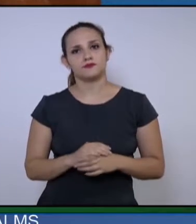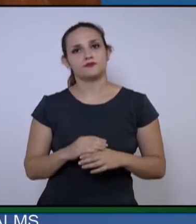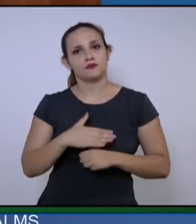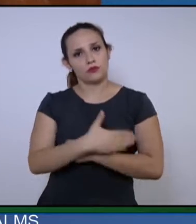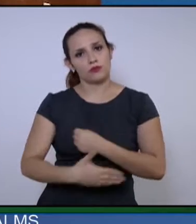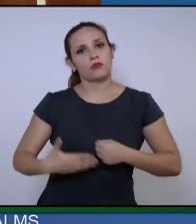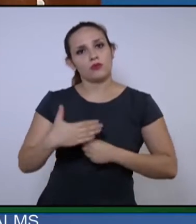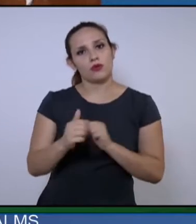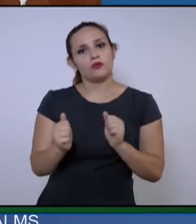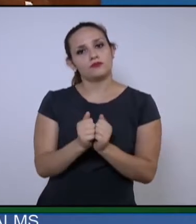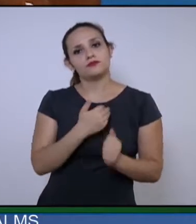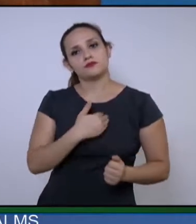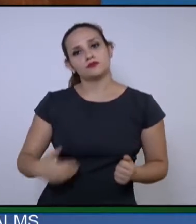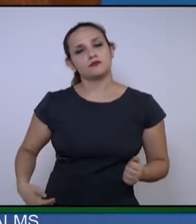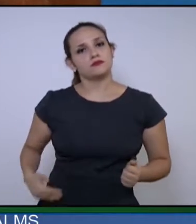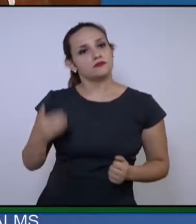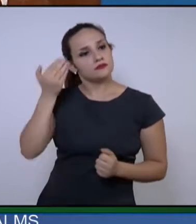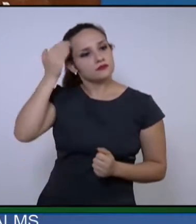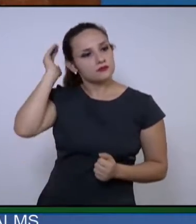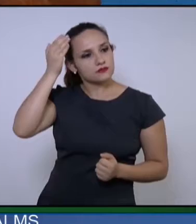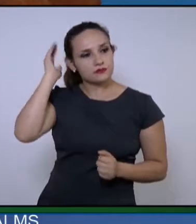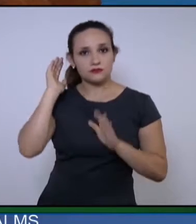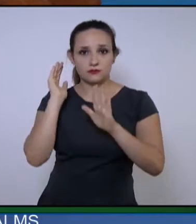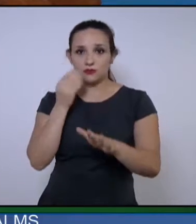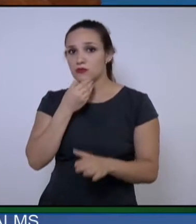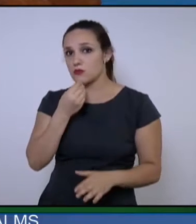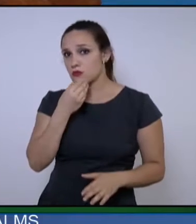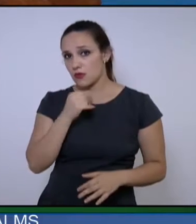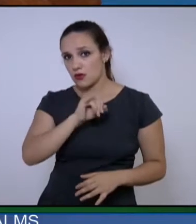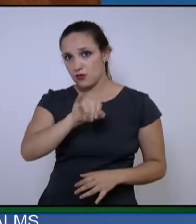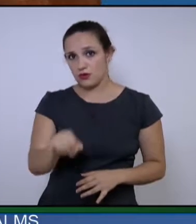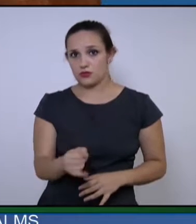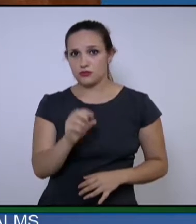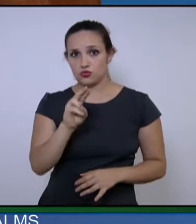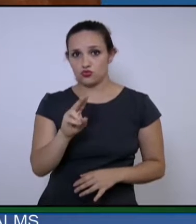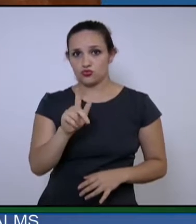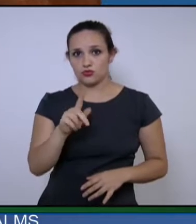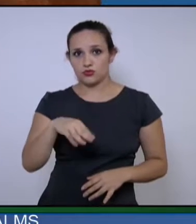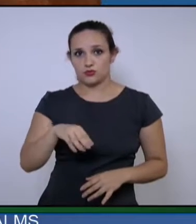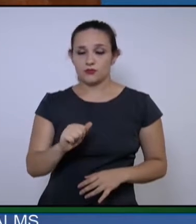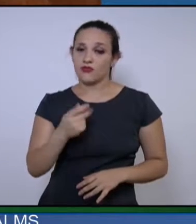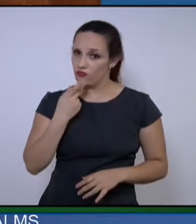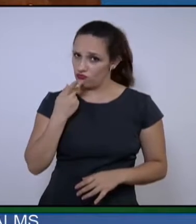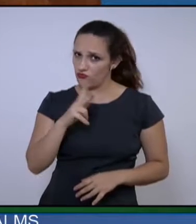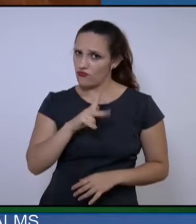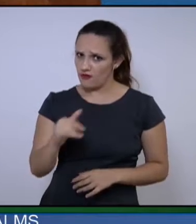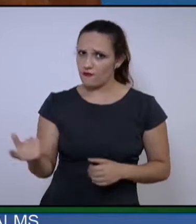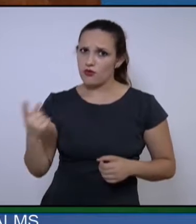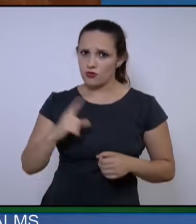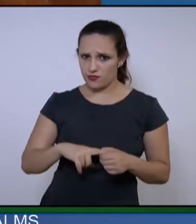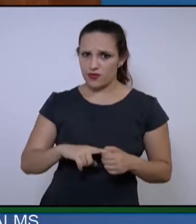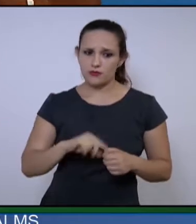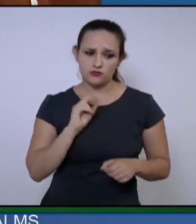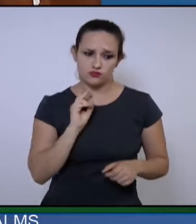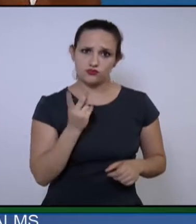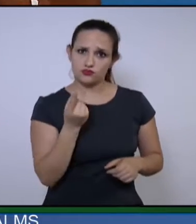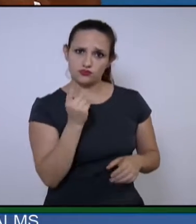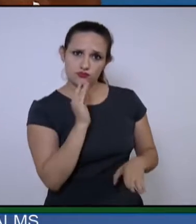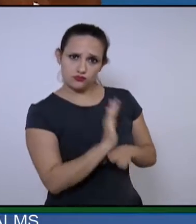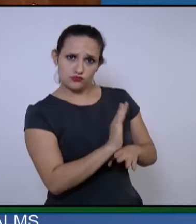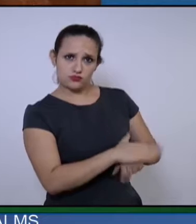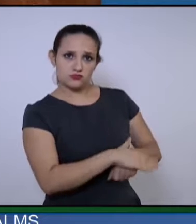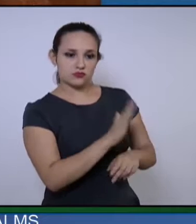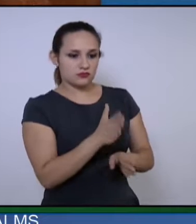governadores. Jungmann fez o compromisso de retomar. Ele defende que os investimentos na fronteira